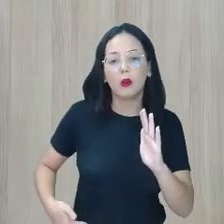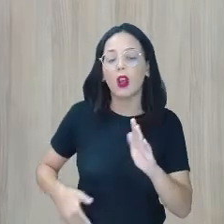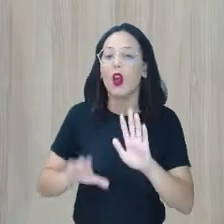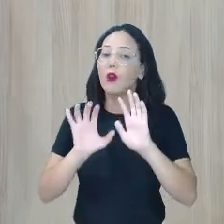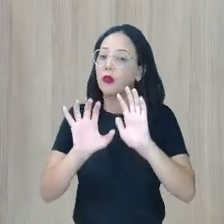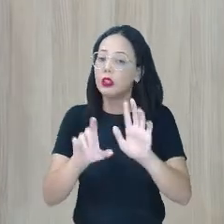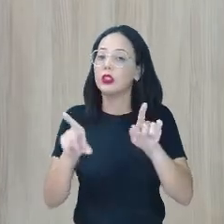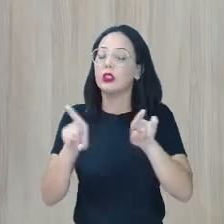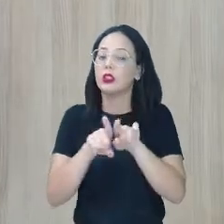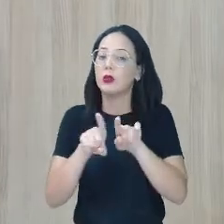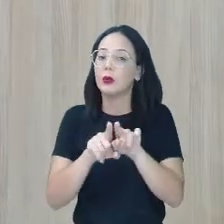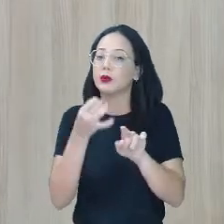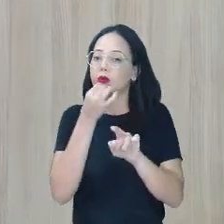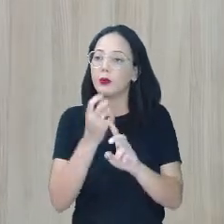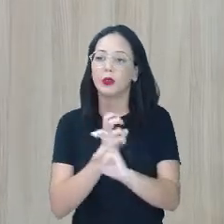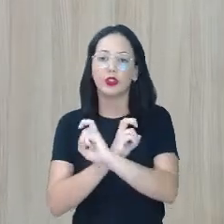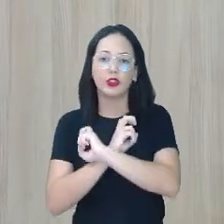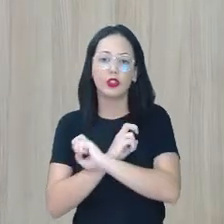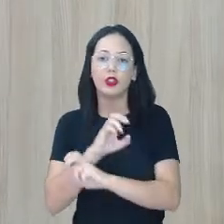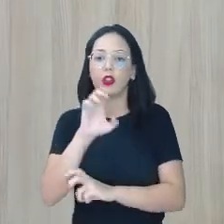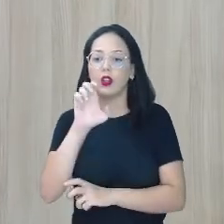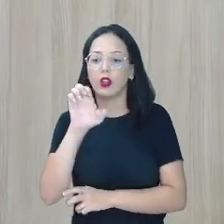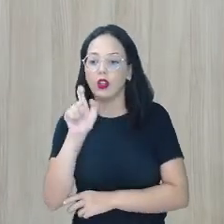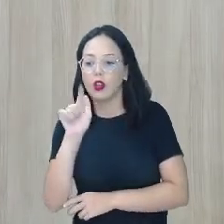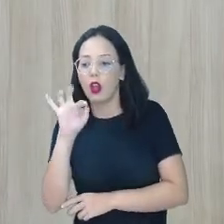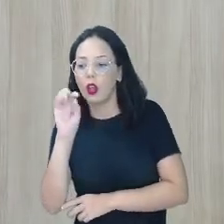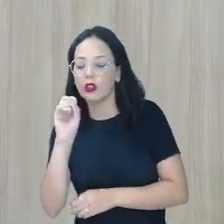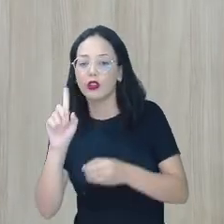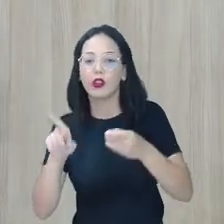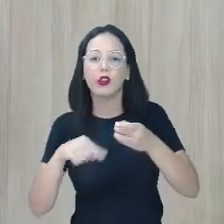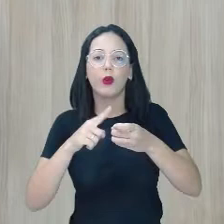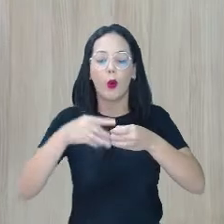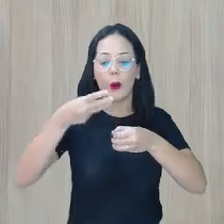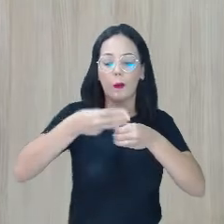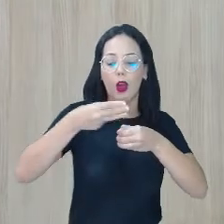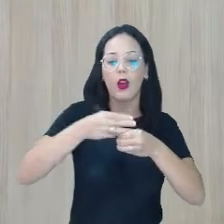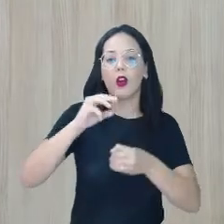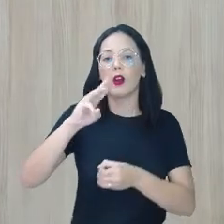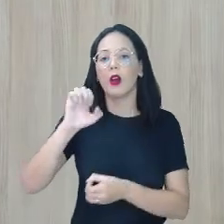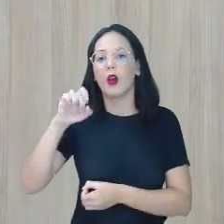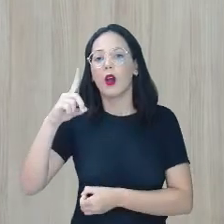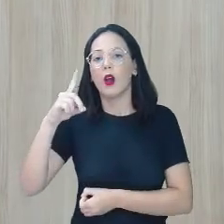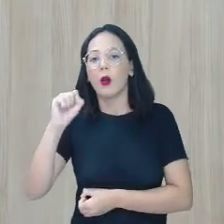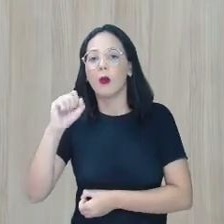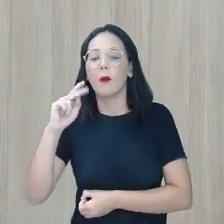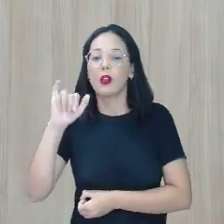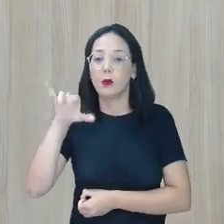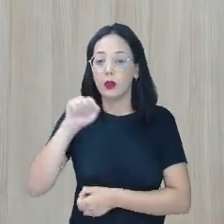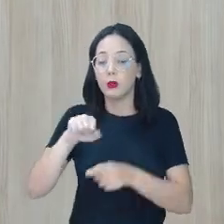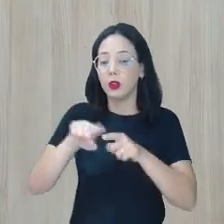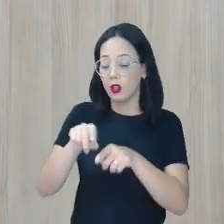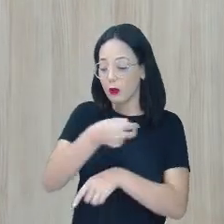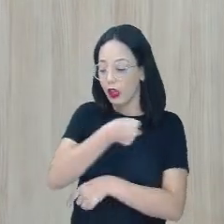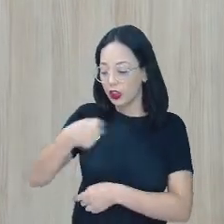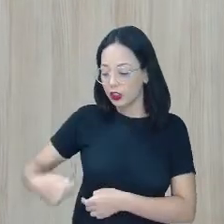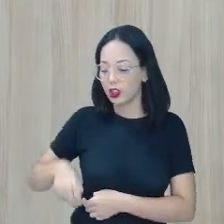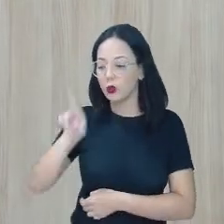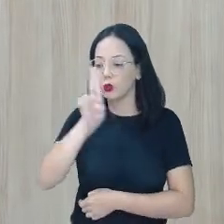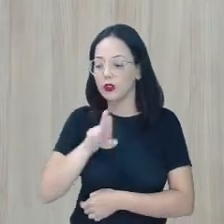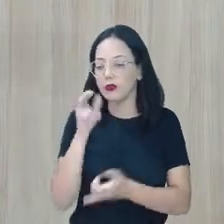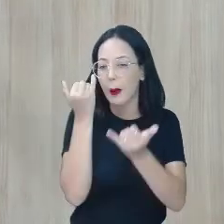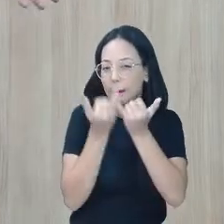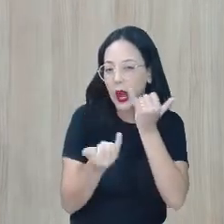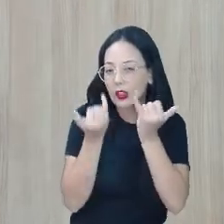por exemplo, no Egito, na Mesopotâmia, certo? E a China se utilizava de algo parecido. Lógico que